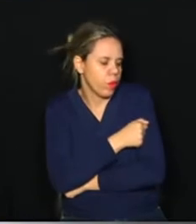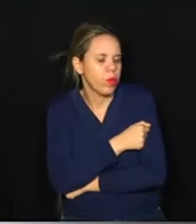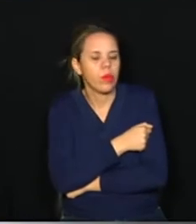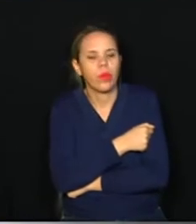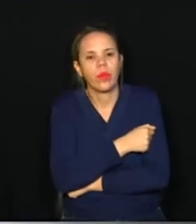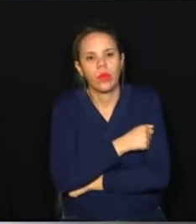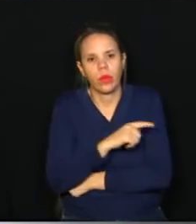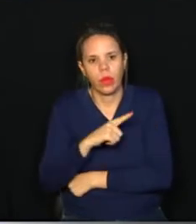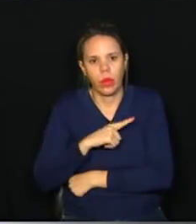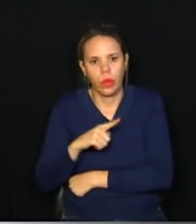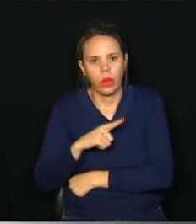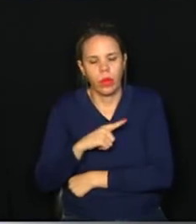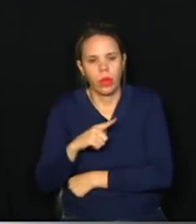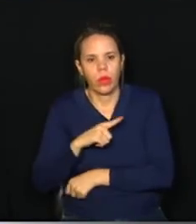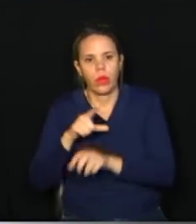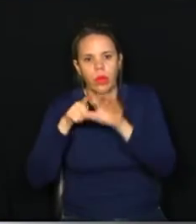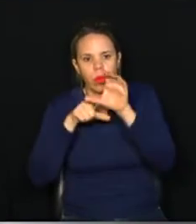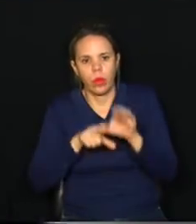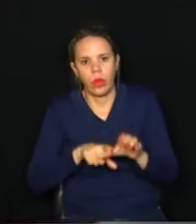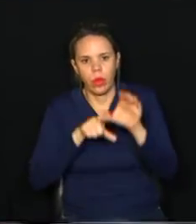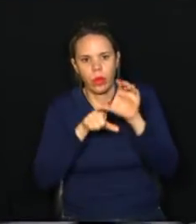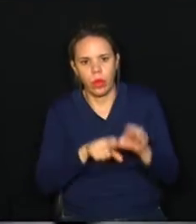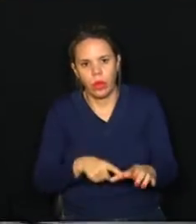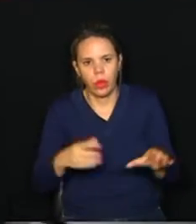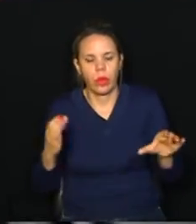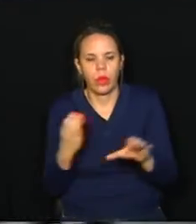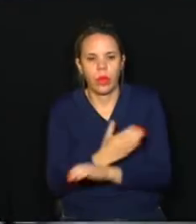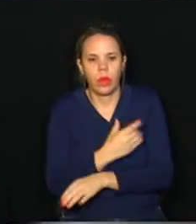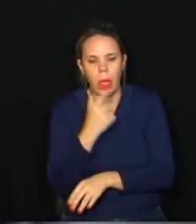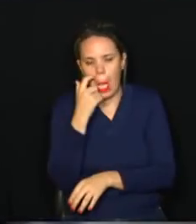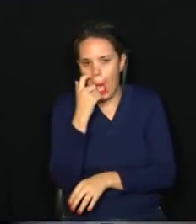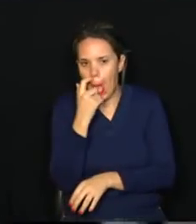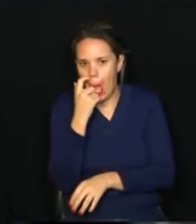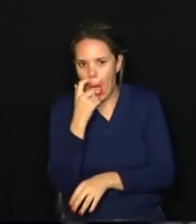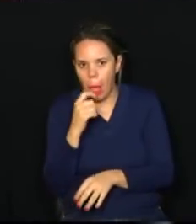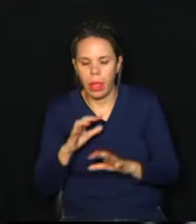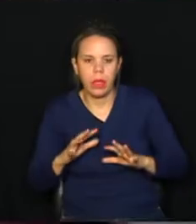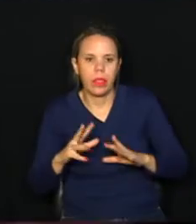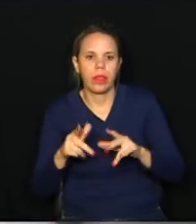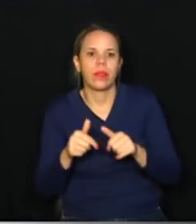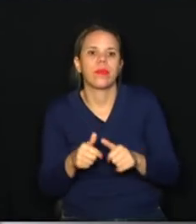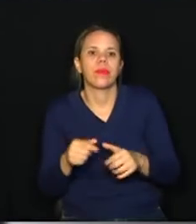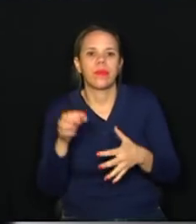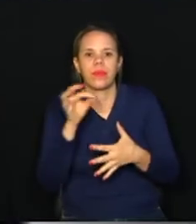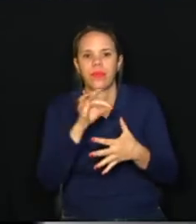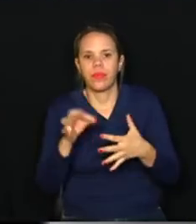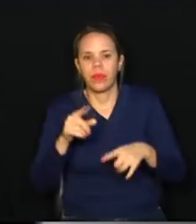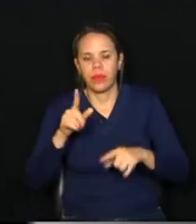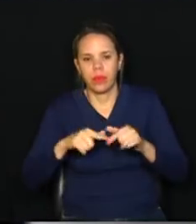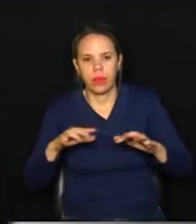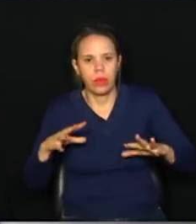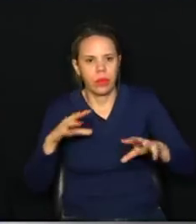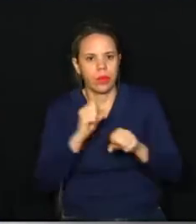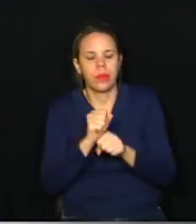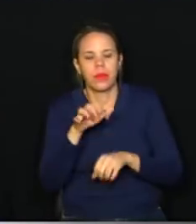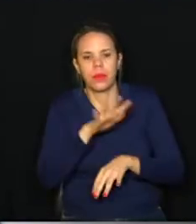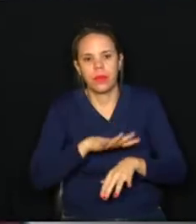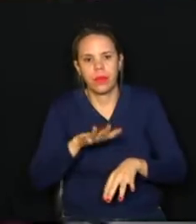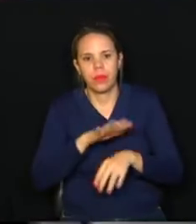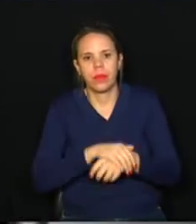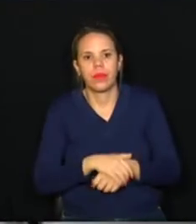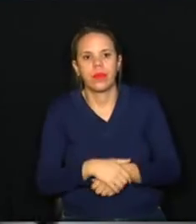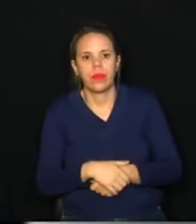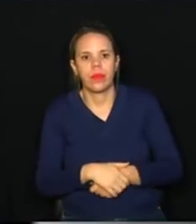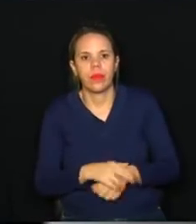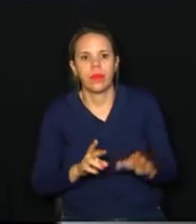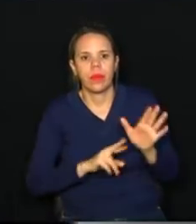gente teria dependência plena, externa, do componente geral como um todo, do imunobiológico.